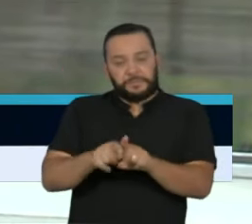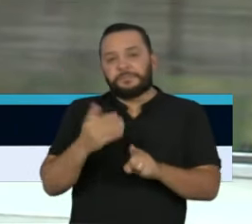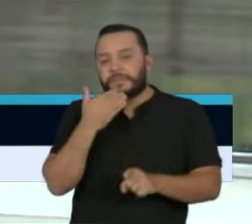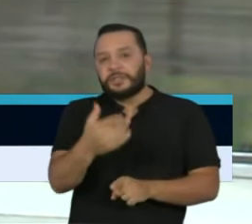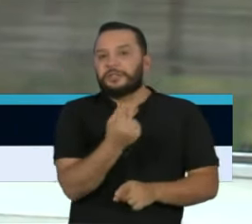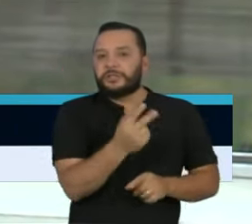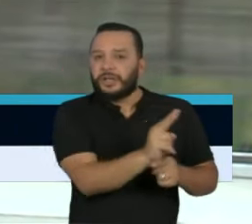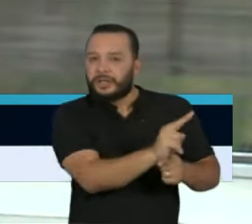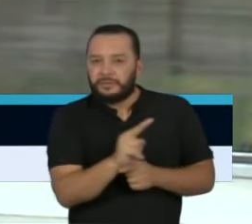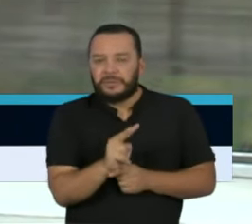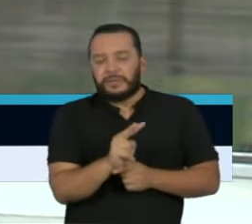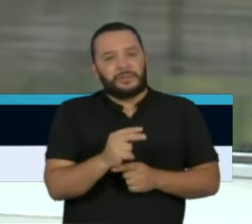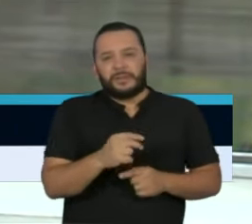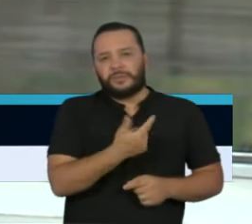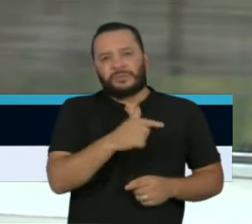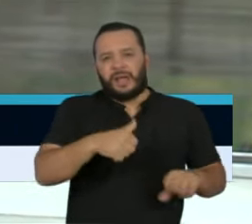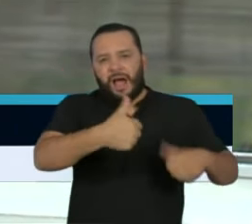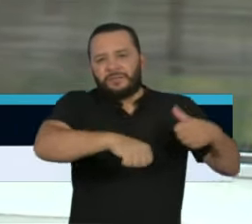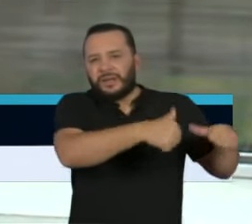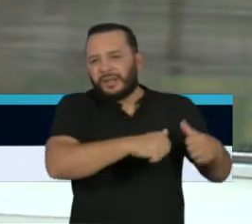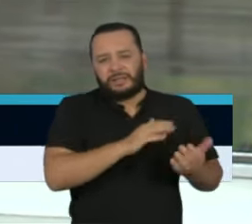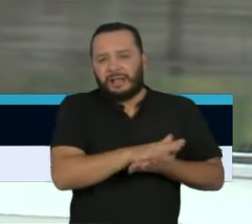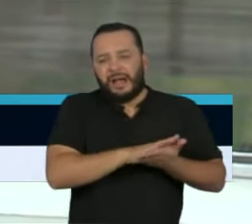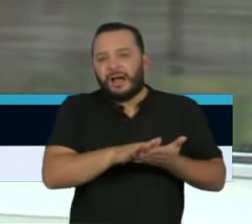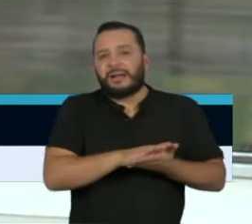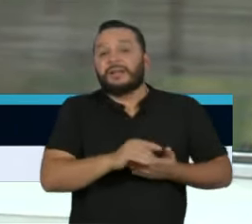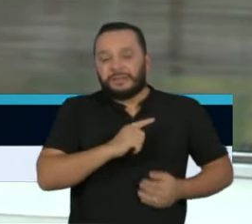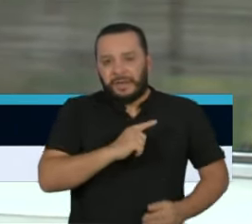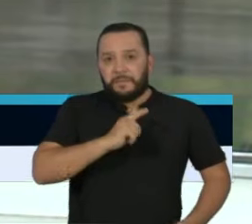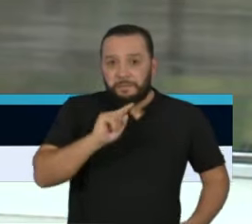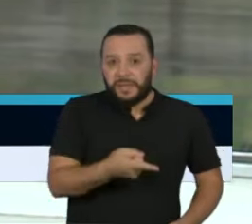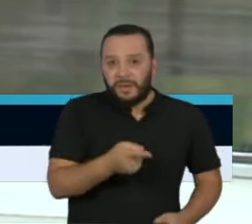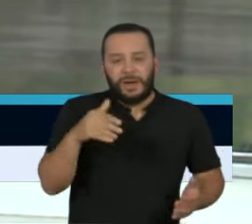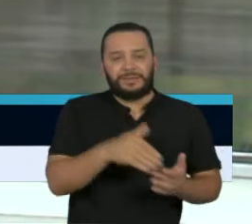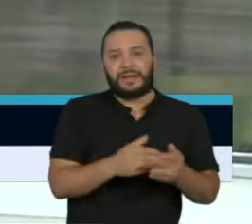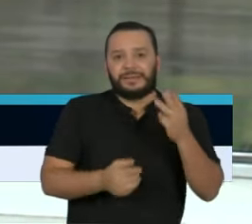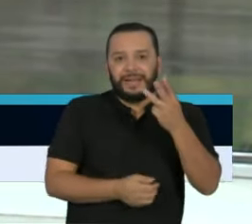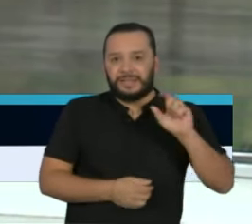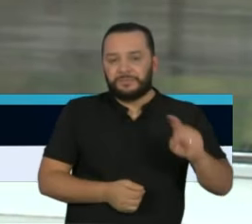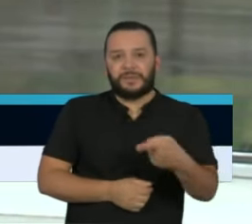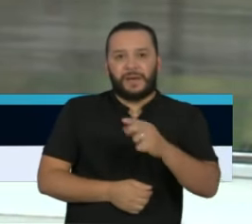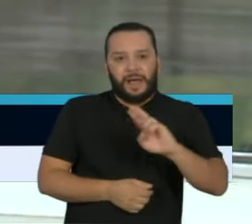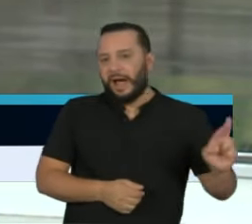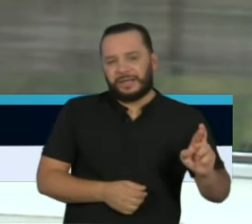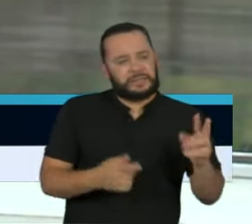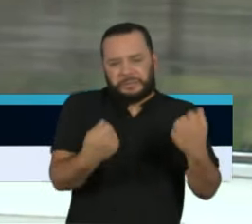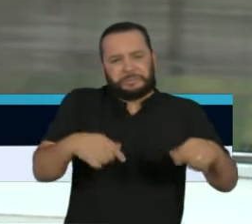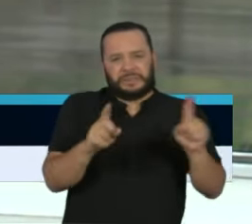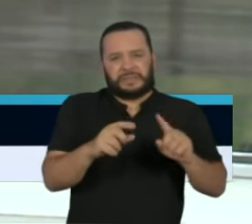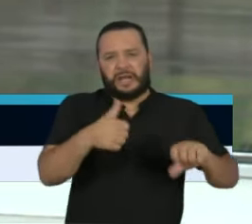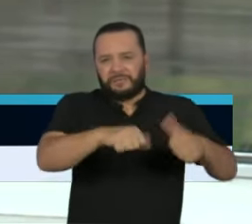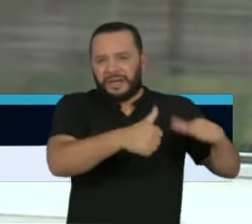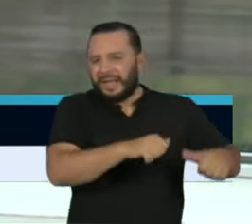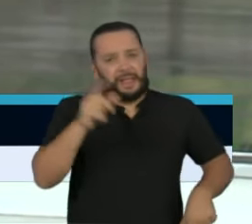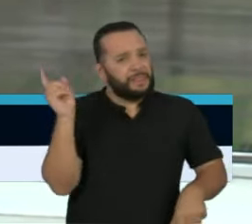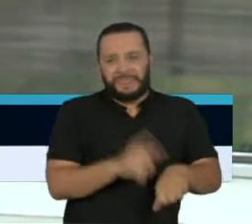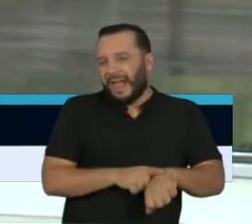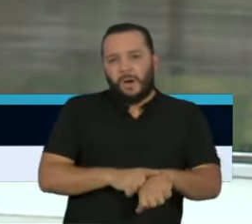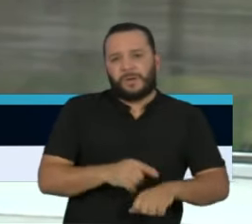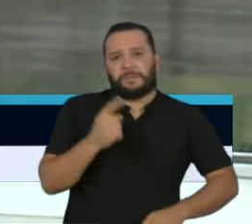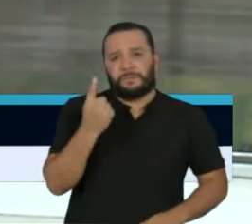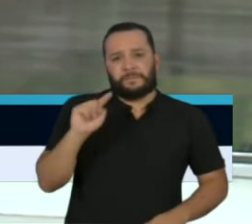sem avalista passam de R$1.000 para R$3.000. Até R$3.000 não é preciso aval nenhum e o crédito sai no mesmo